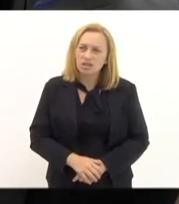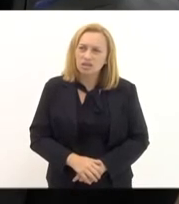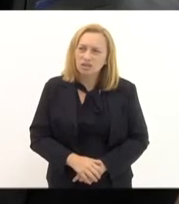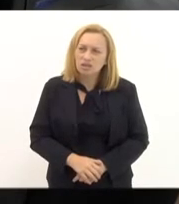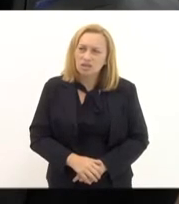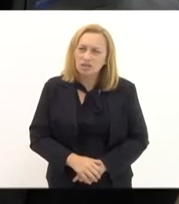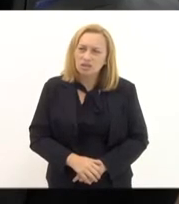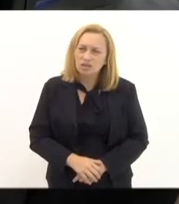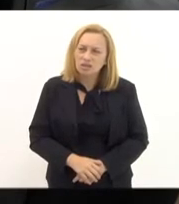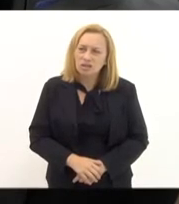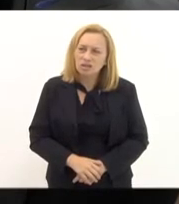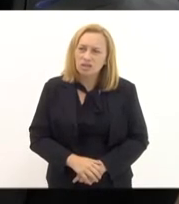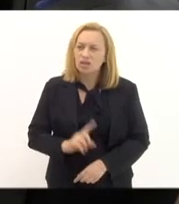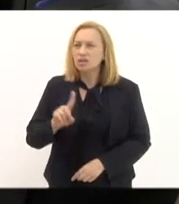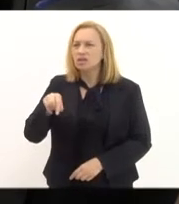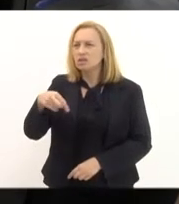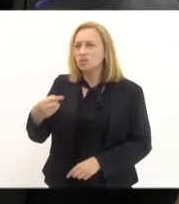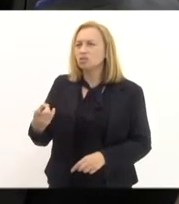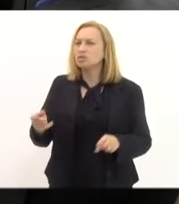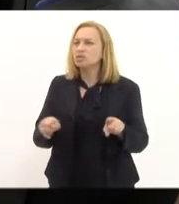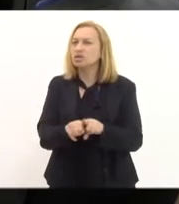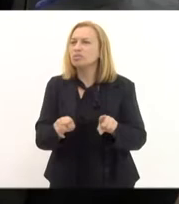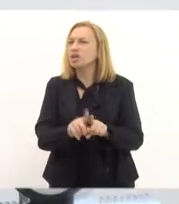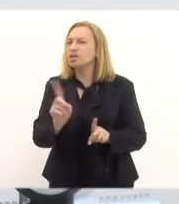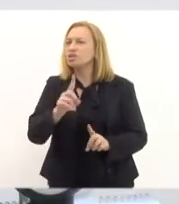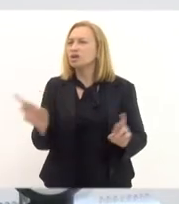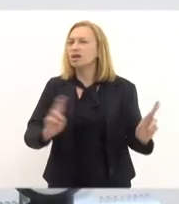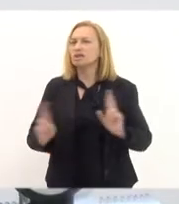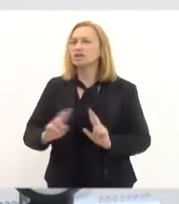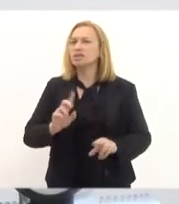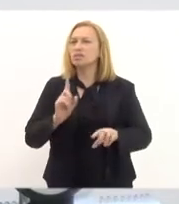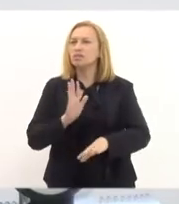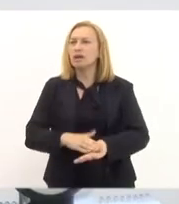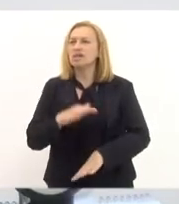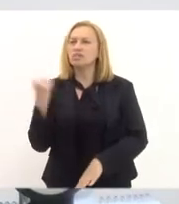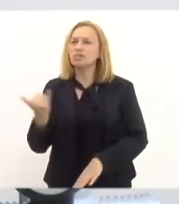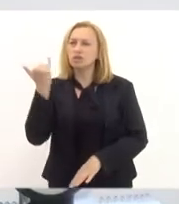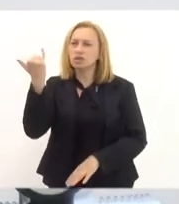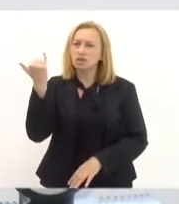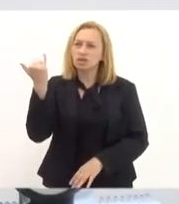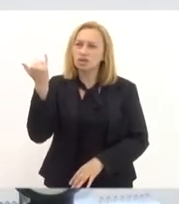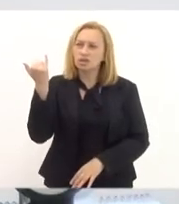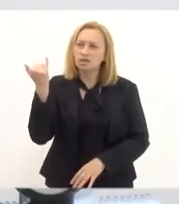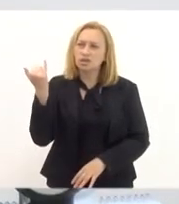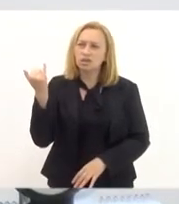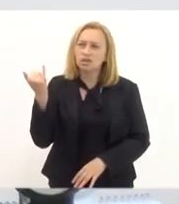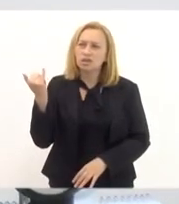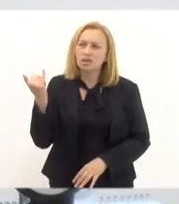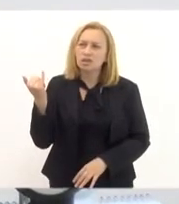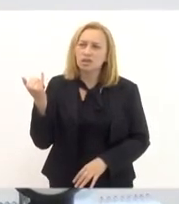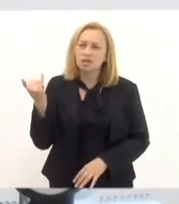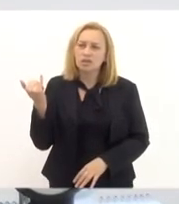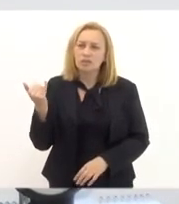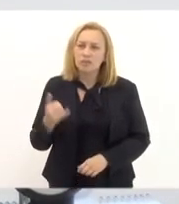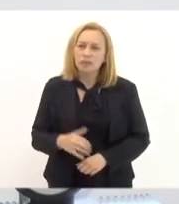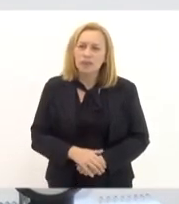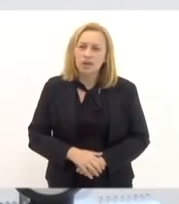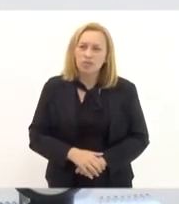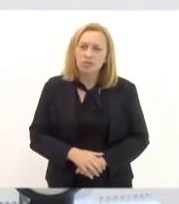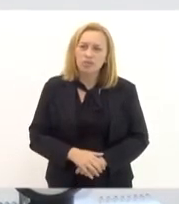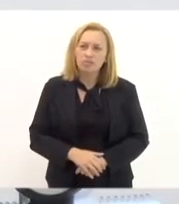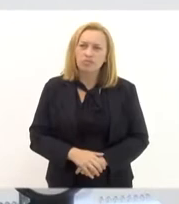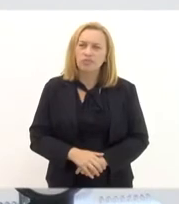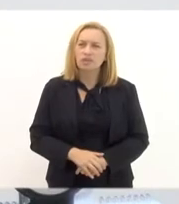também tem outra aqui não está relacionado acho que é importante porque tô falando de uma questão eminentemente